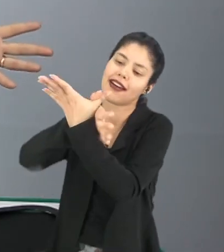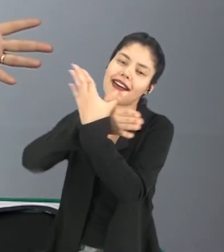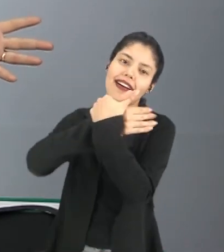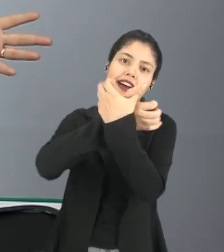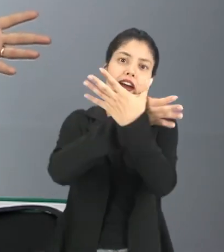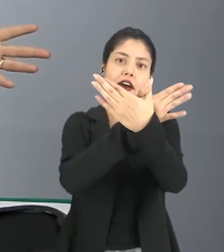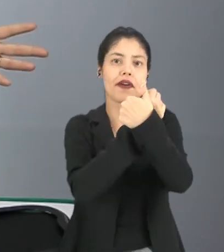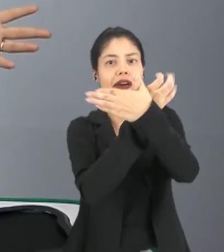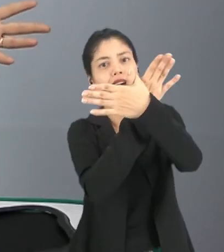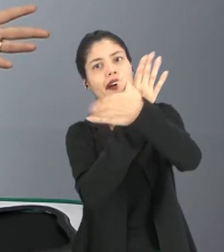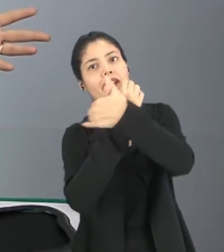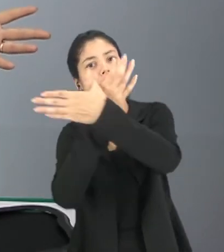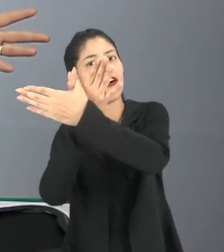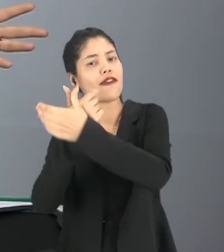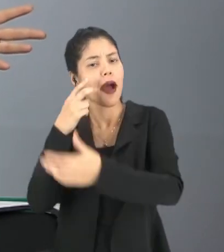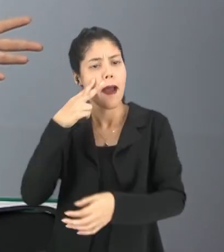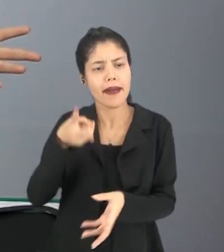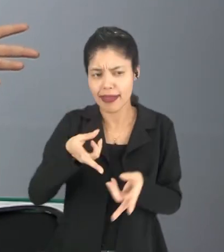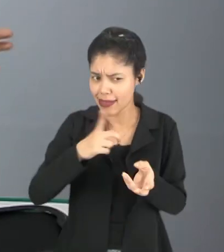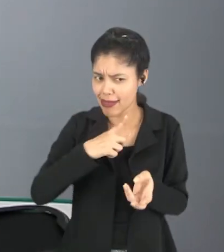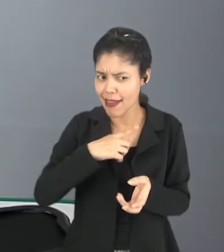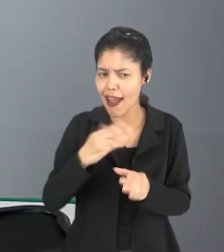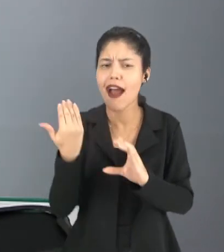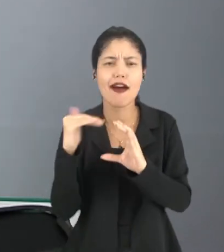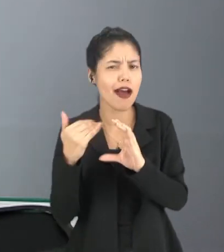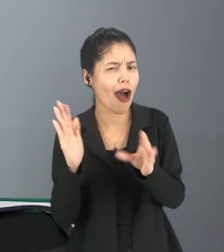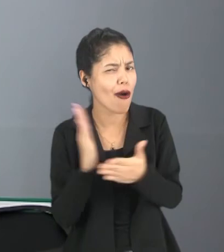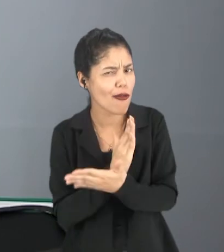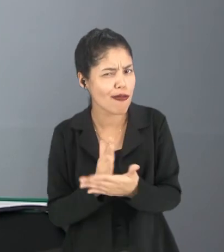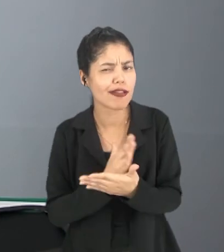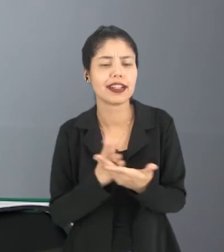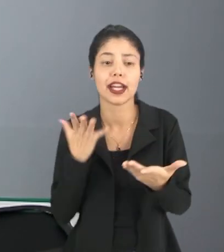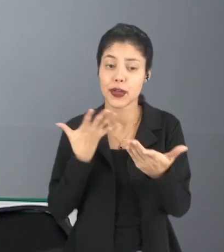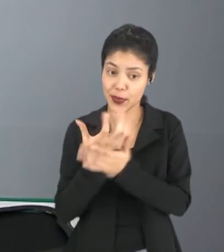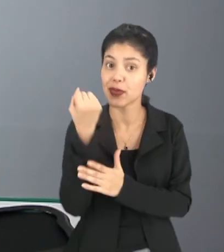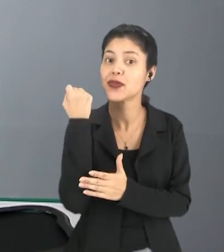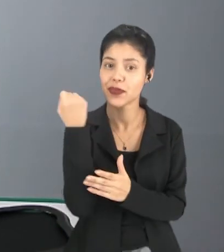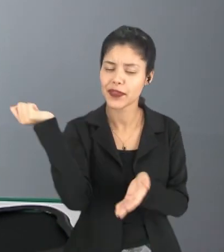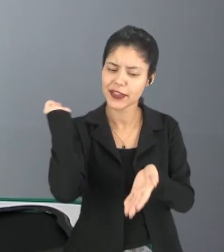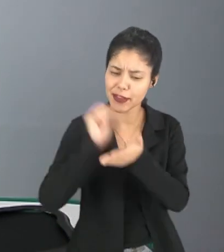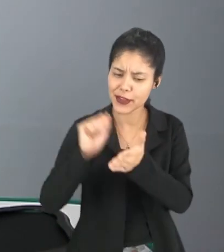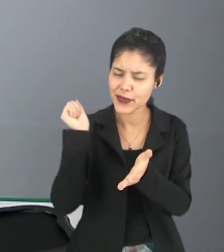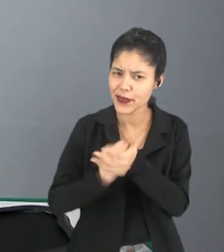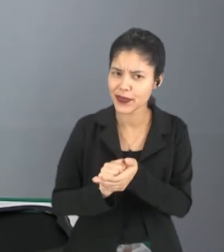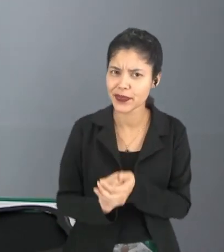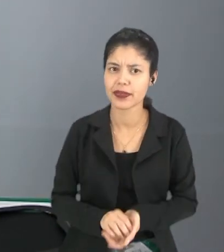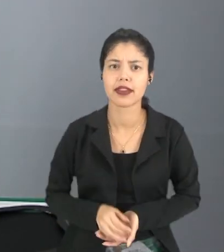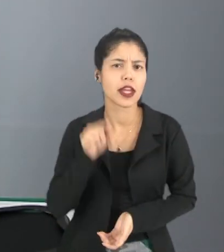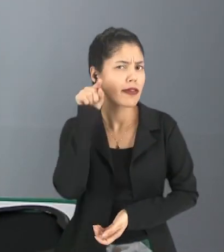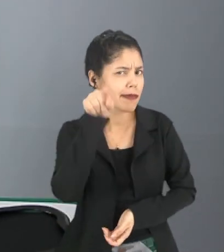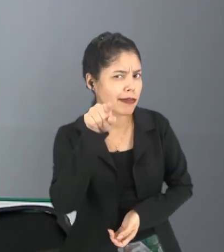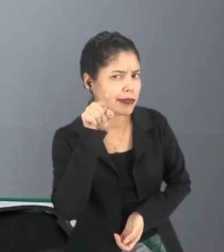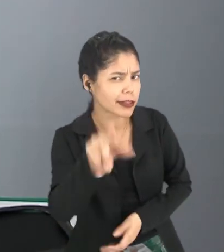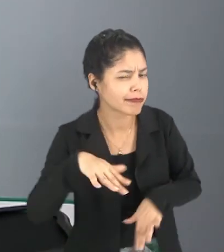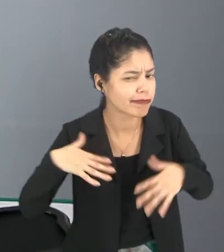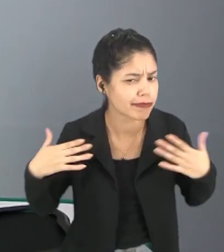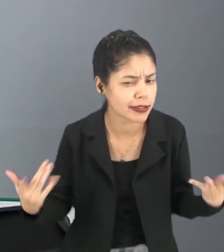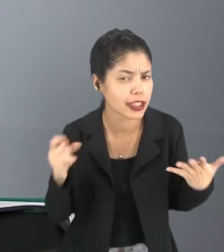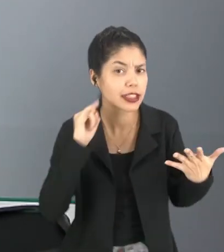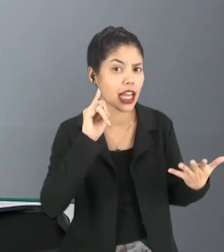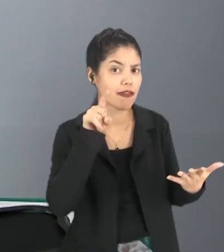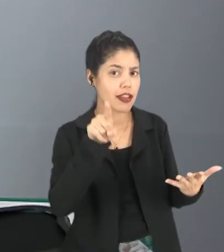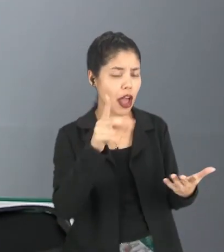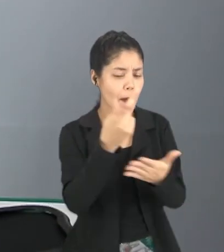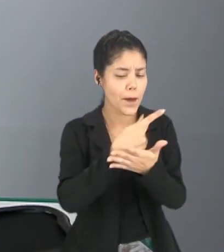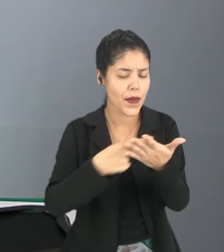mensagem. E a minha mensagem que eu percebi é essa. E ele pegou e ele escreveu. E você? Se você